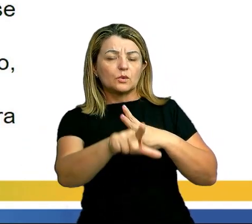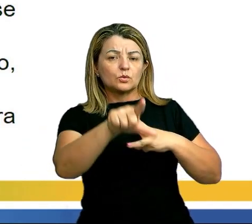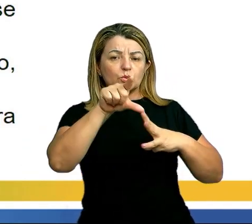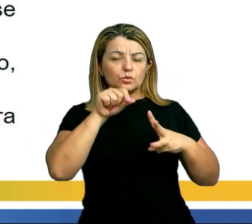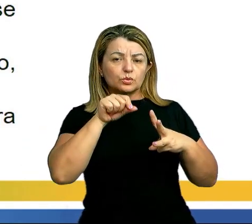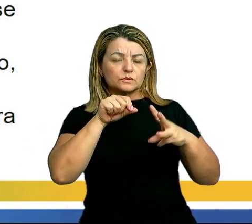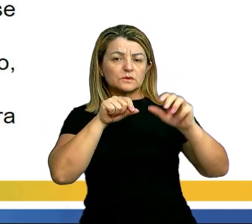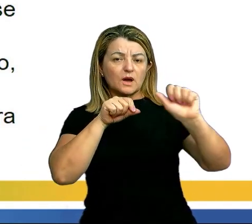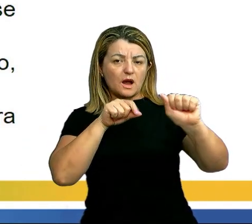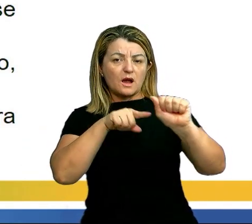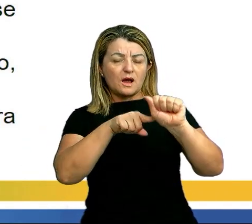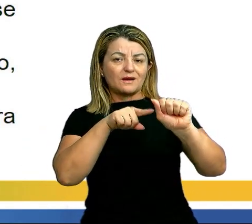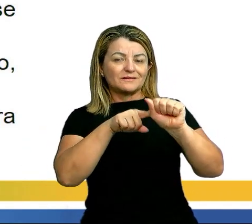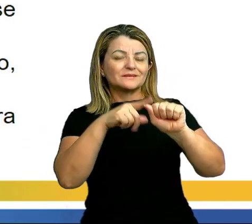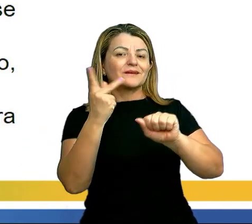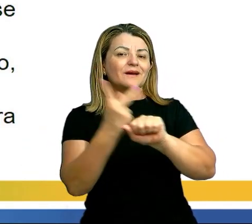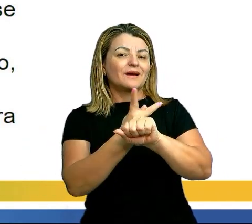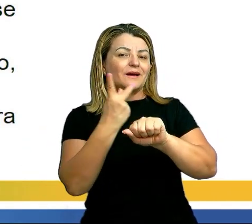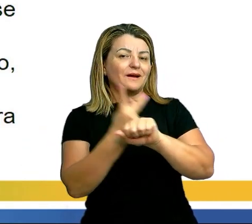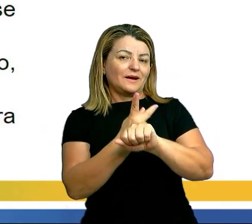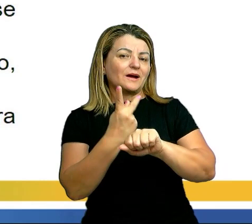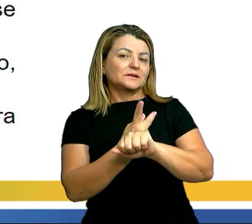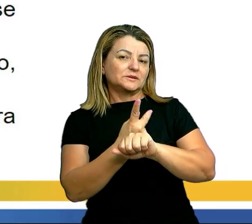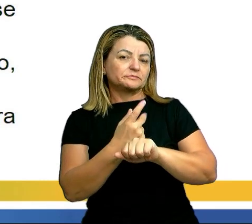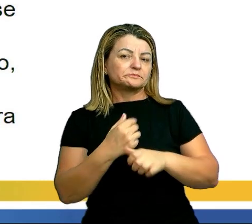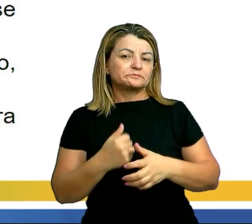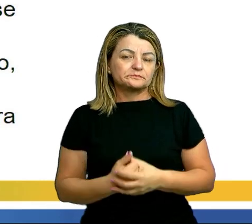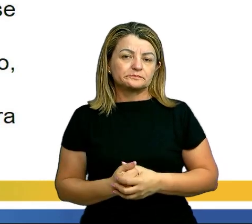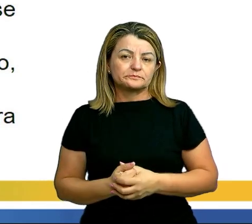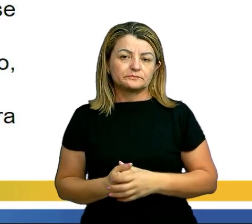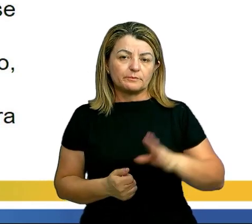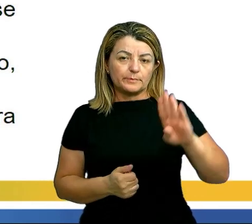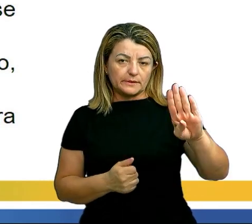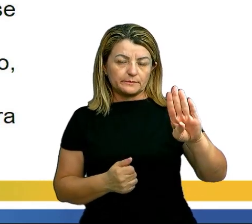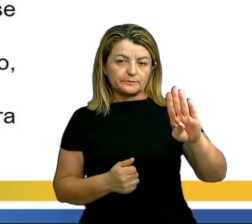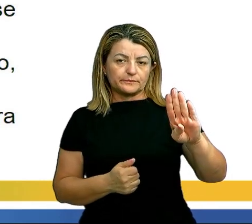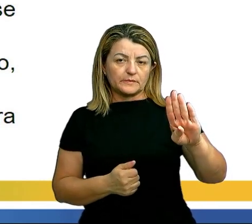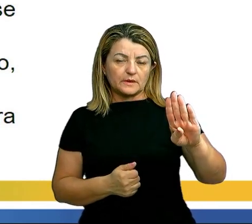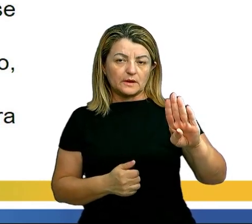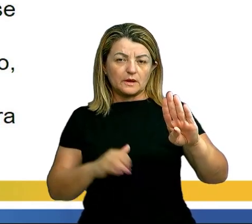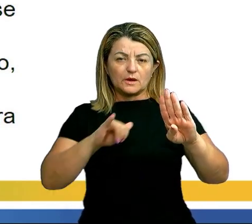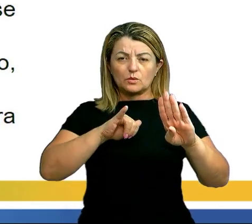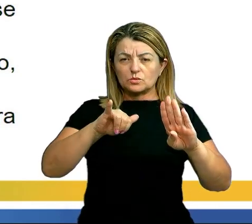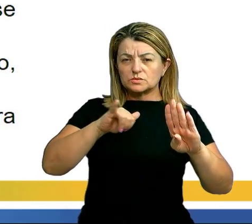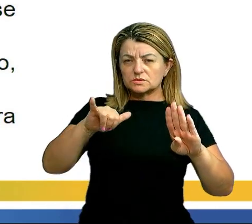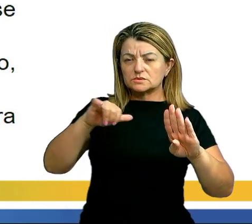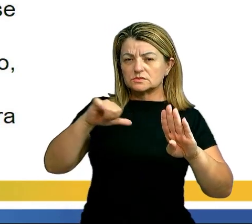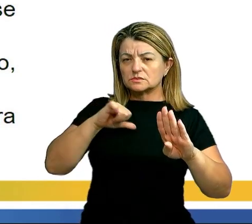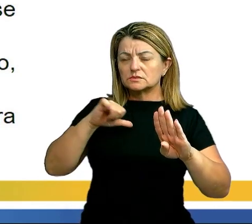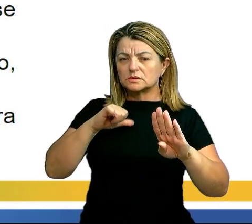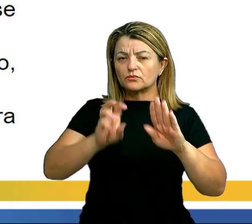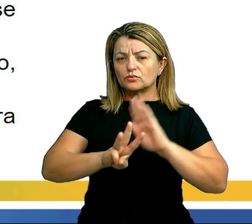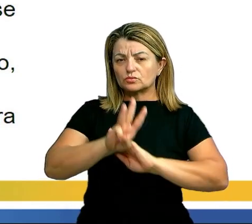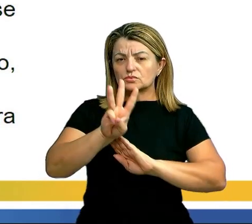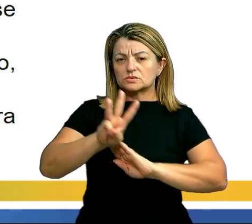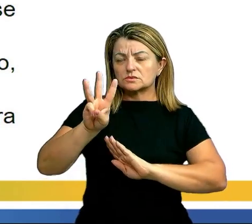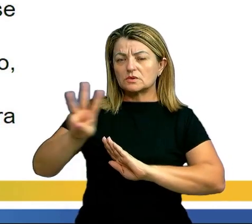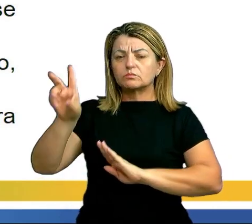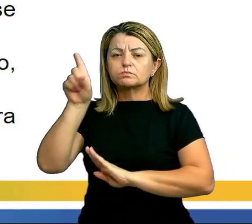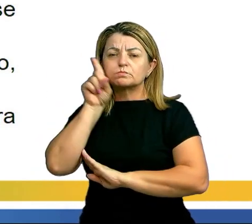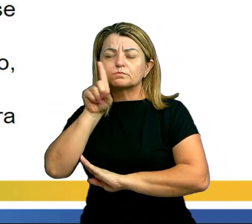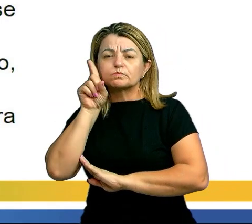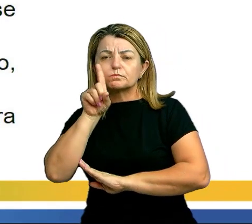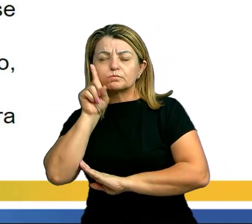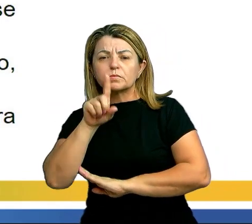A ela não seria a nossa alternativa correta. Letra B. A notícia veio de um site norte-americano e a temperatura está